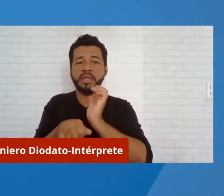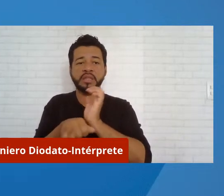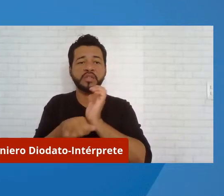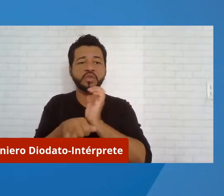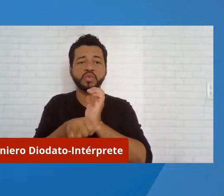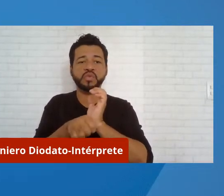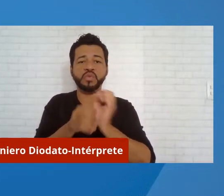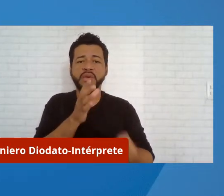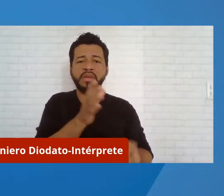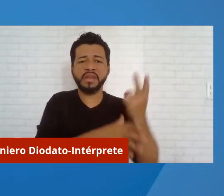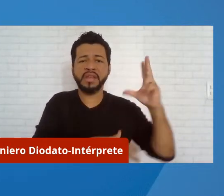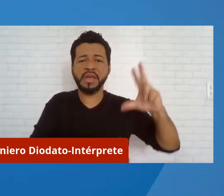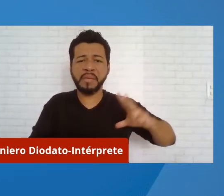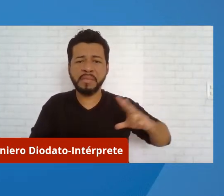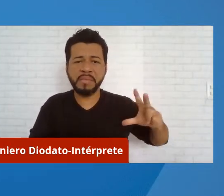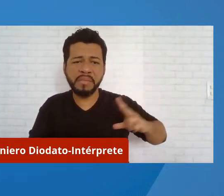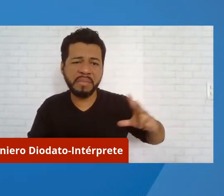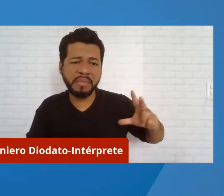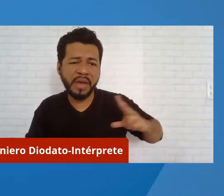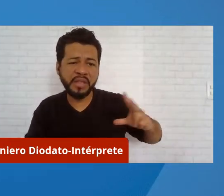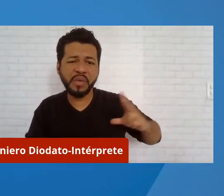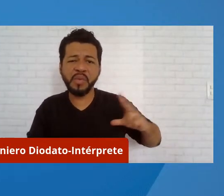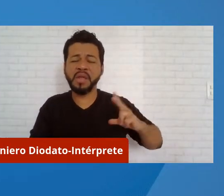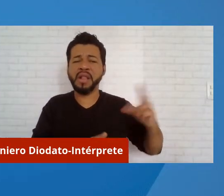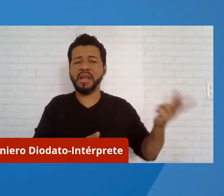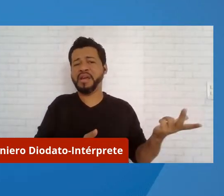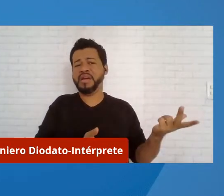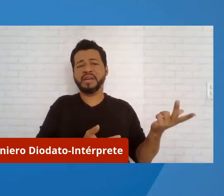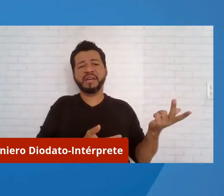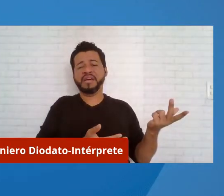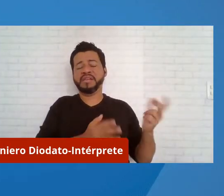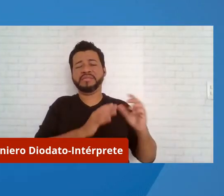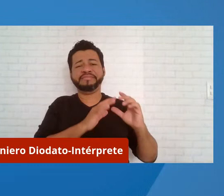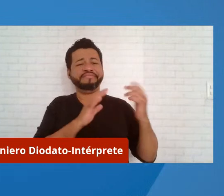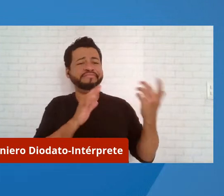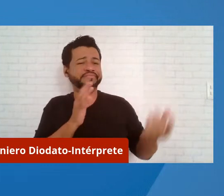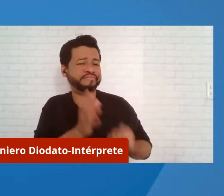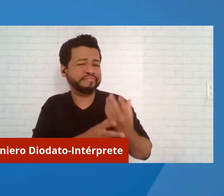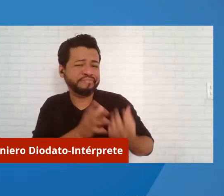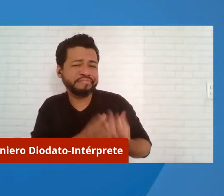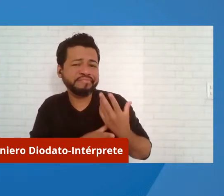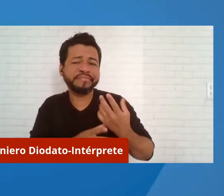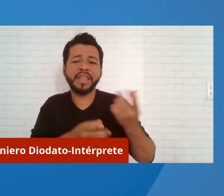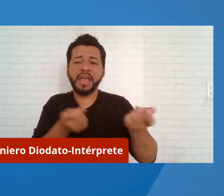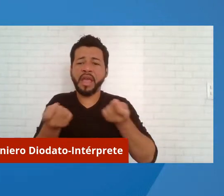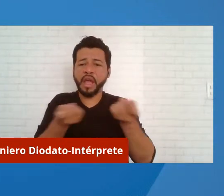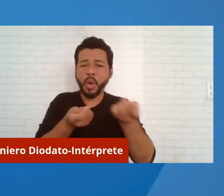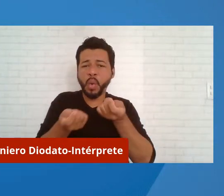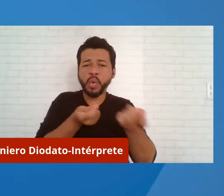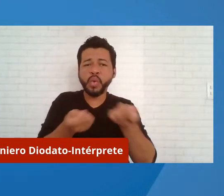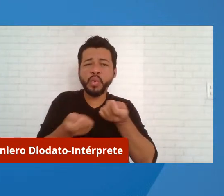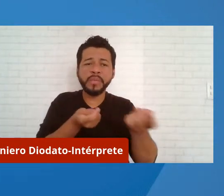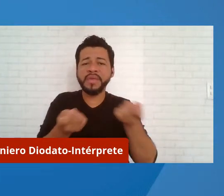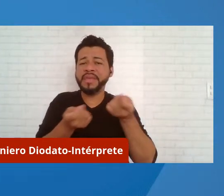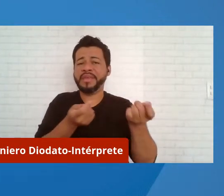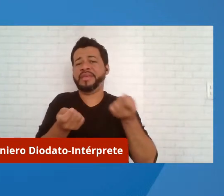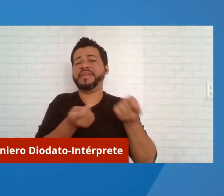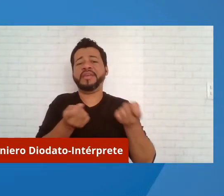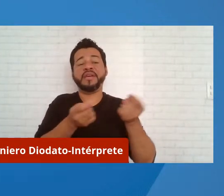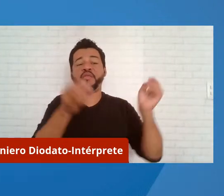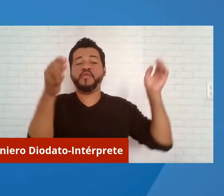públicas, deixando de regulamentar o funcionamento da economia, para poder promover a centralidade do